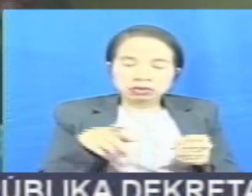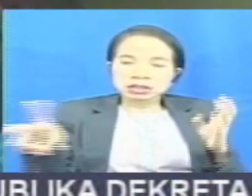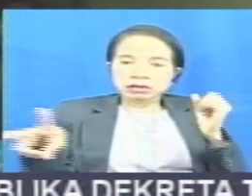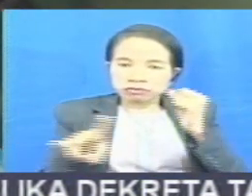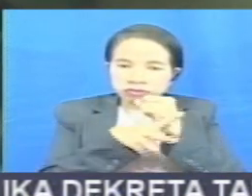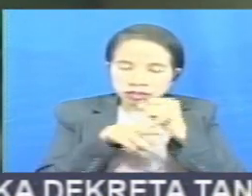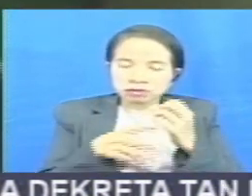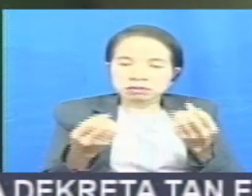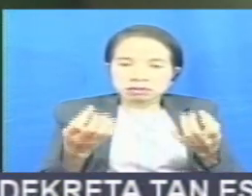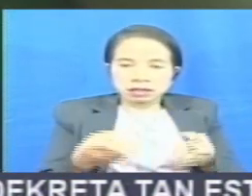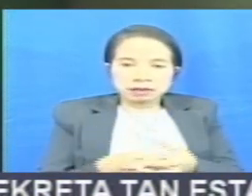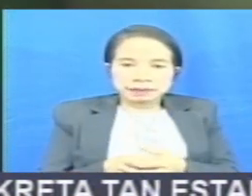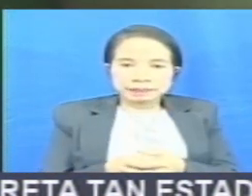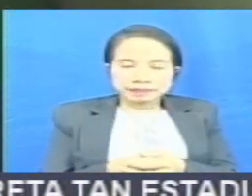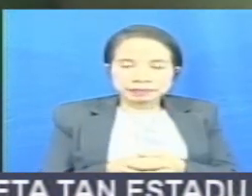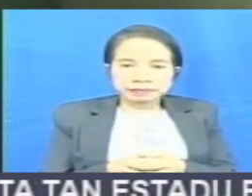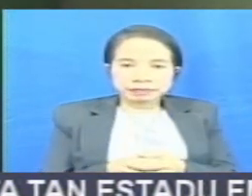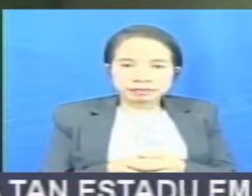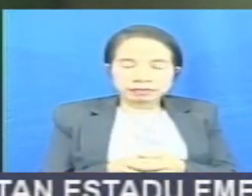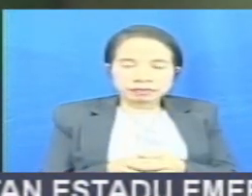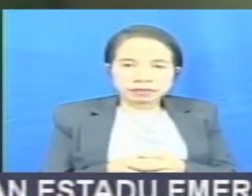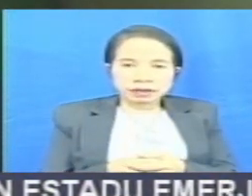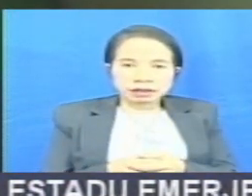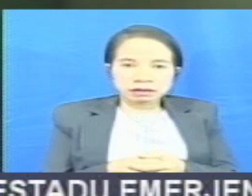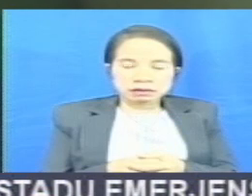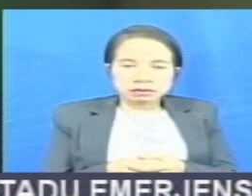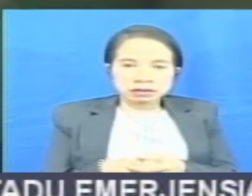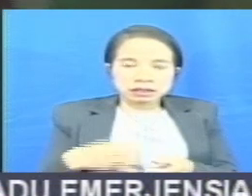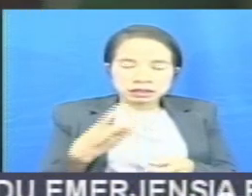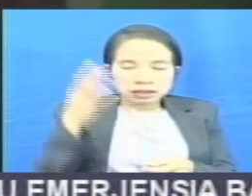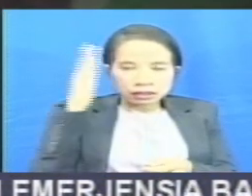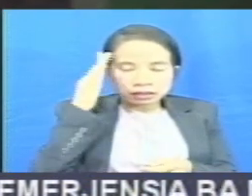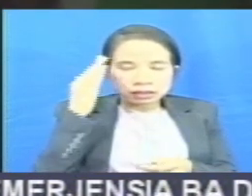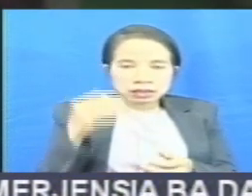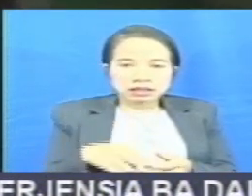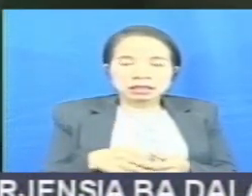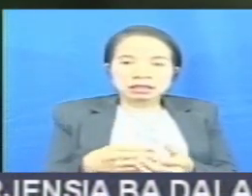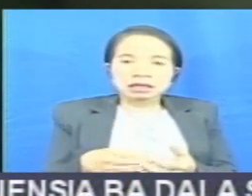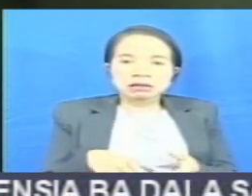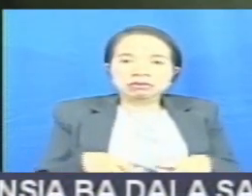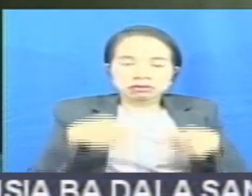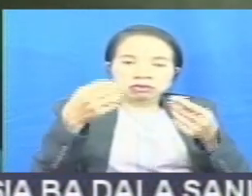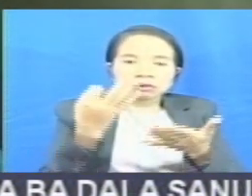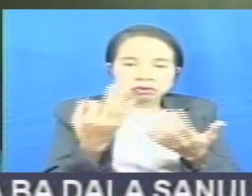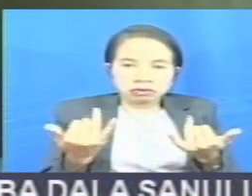vítima para? Negal, eh? Tamo de bem. Também ita tem que hatane. Tamo de bem. Hatam uhi.